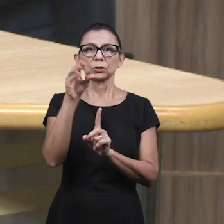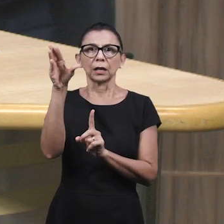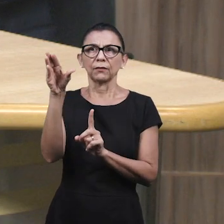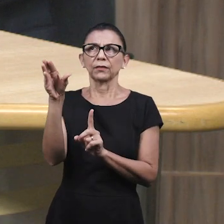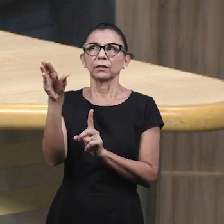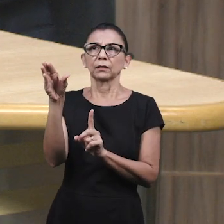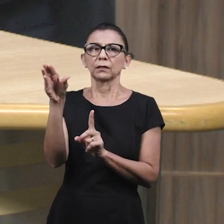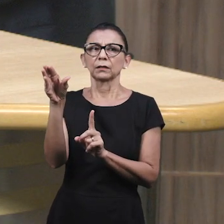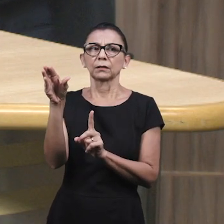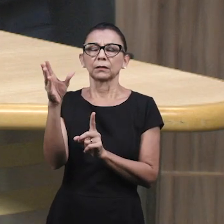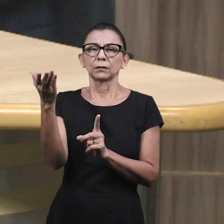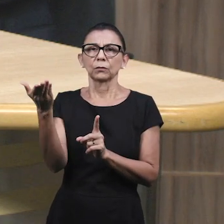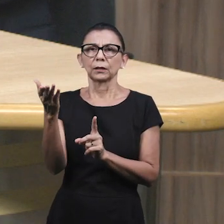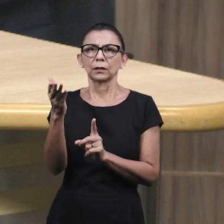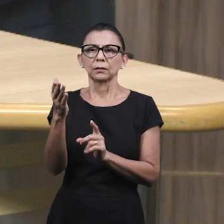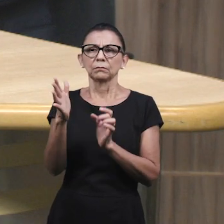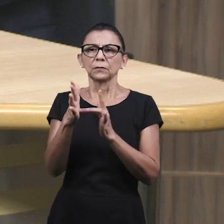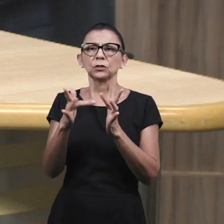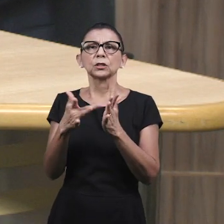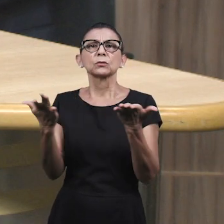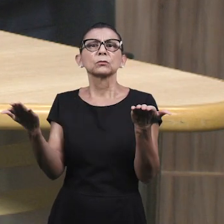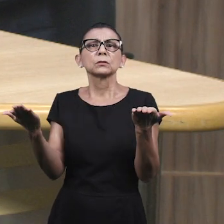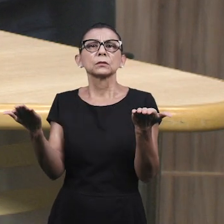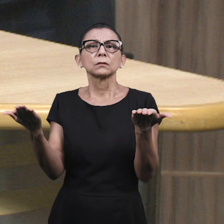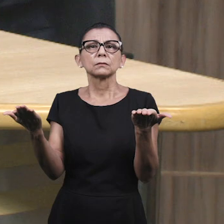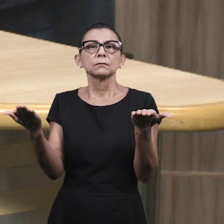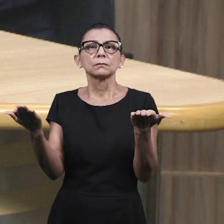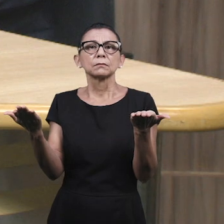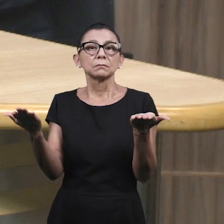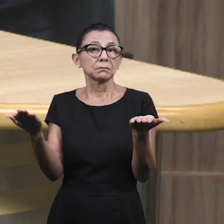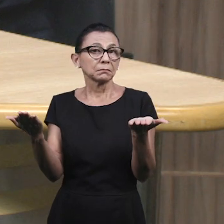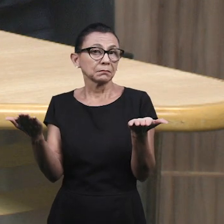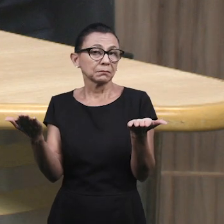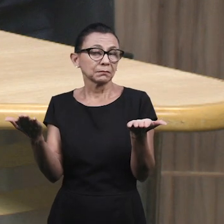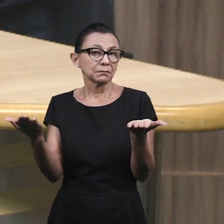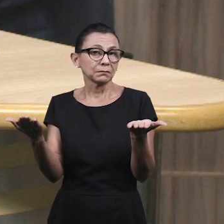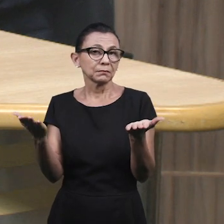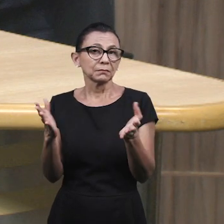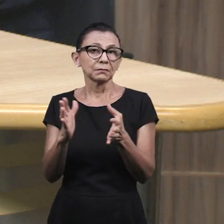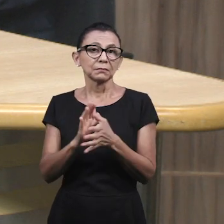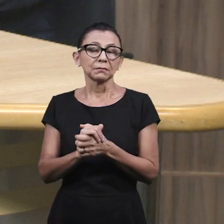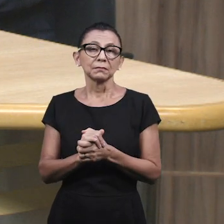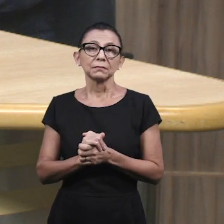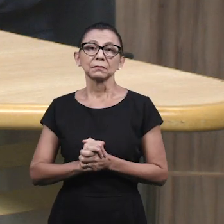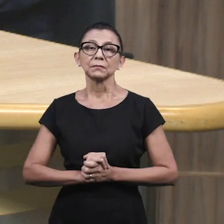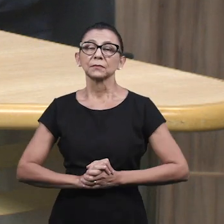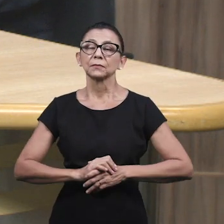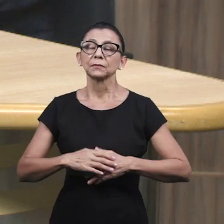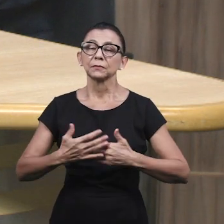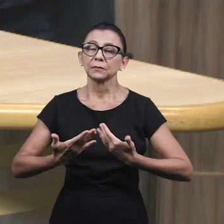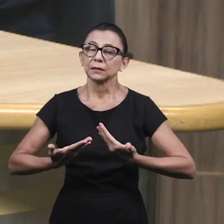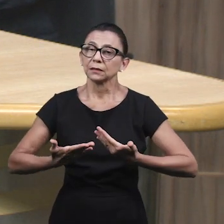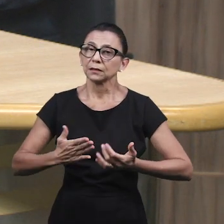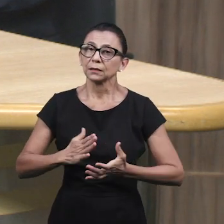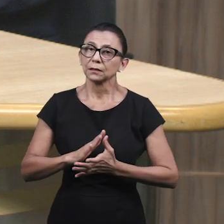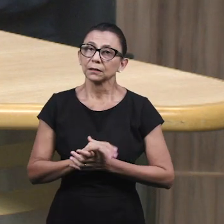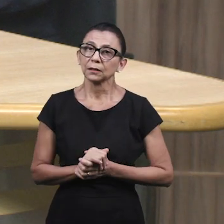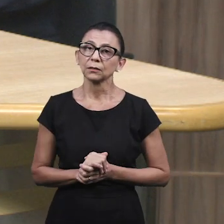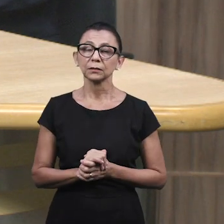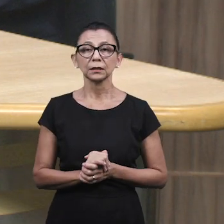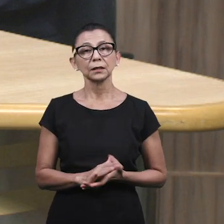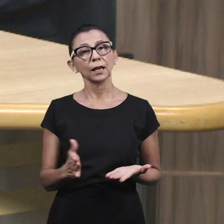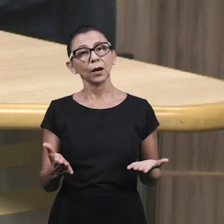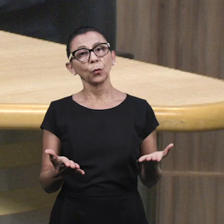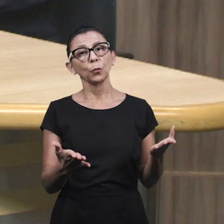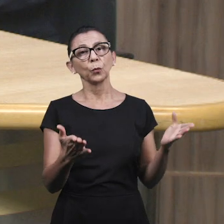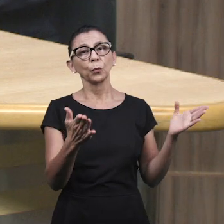mediador. Entendeu? A figura do símbolo do paganismo, que era a figura do